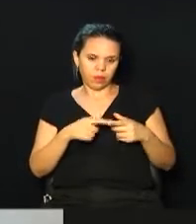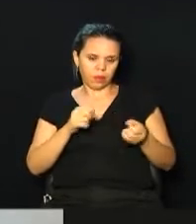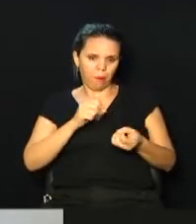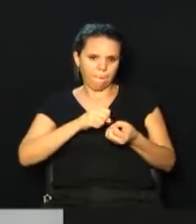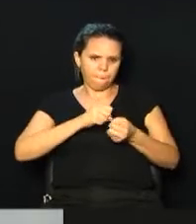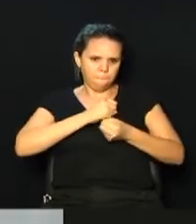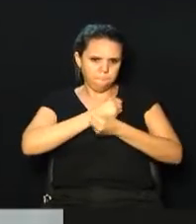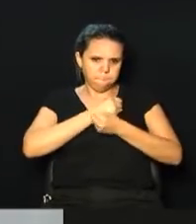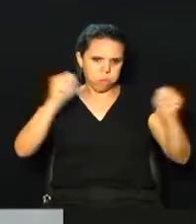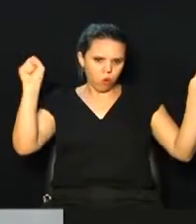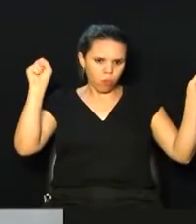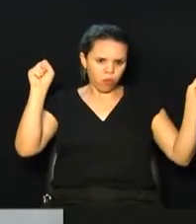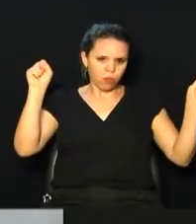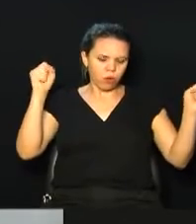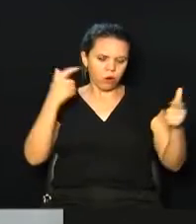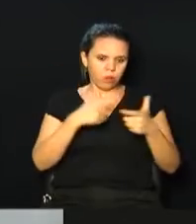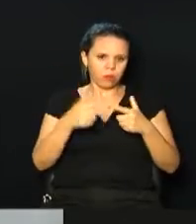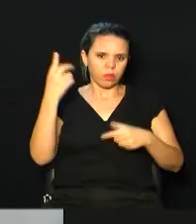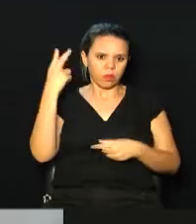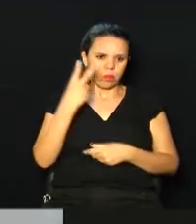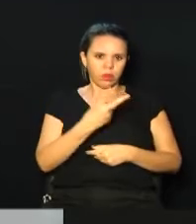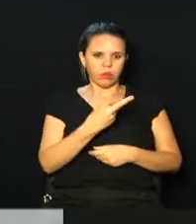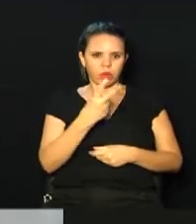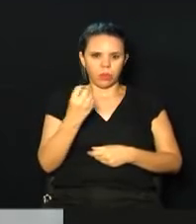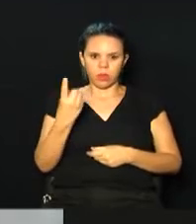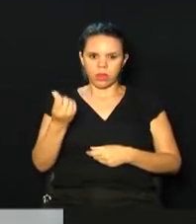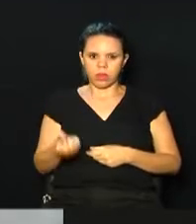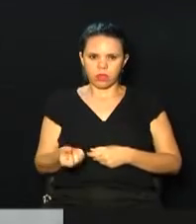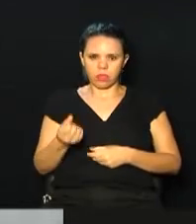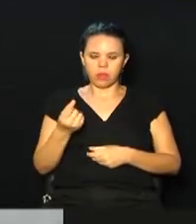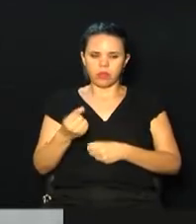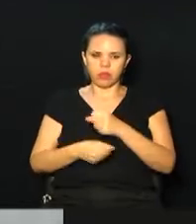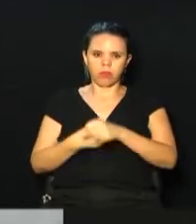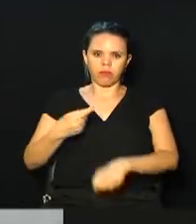microexplosão, que ocorreu em 2016,